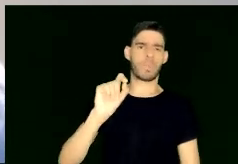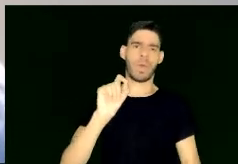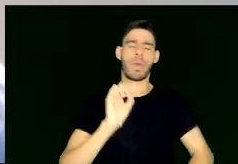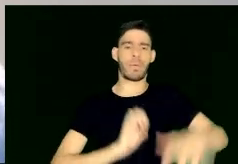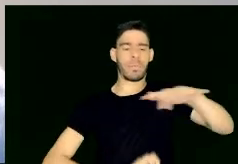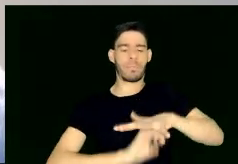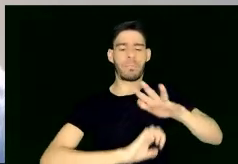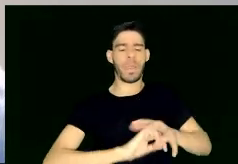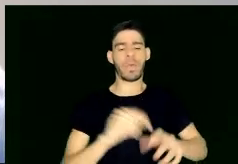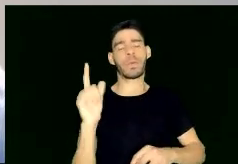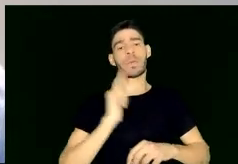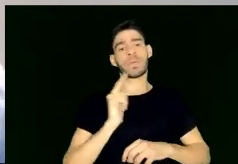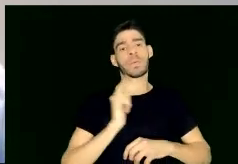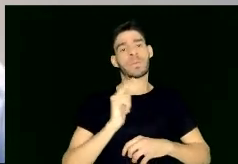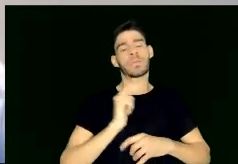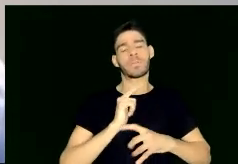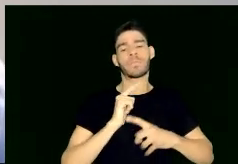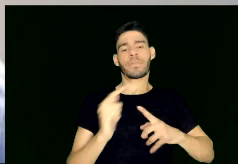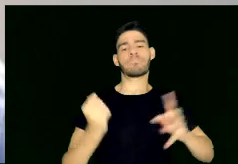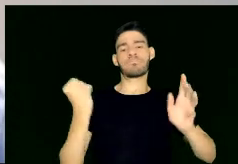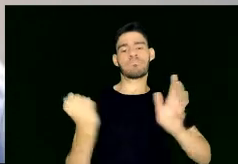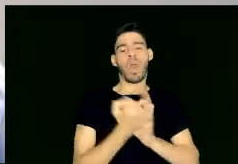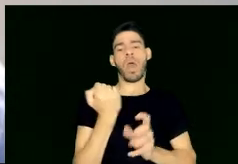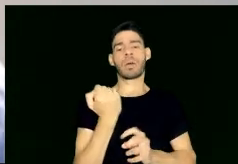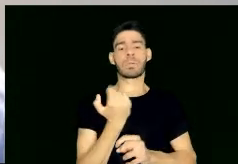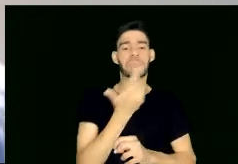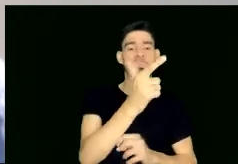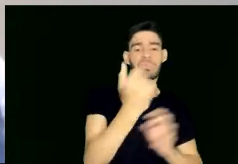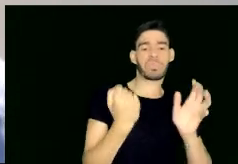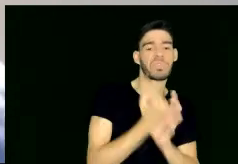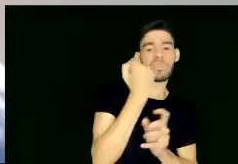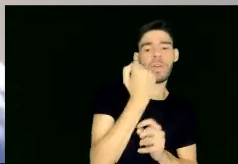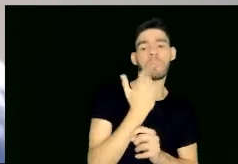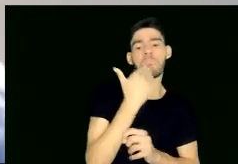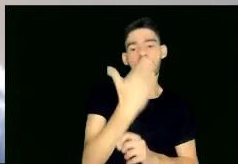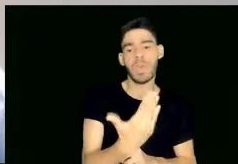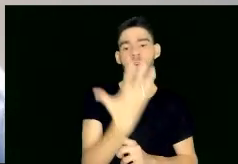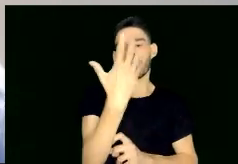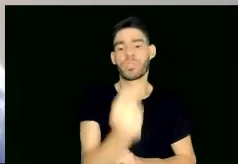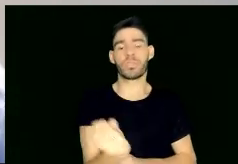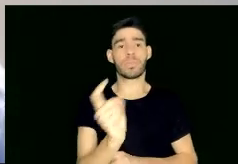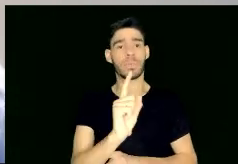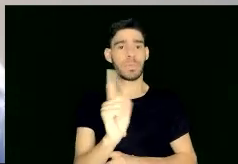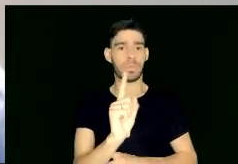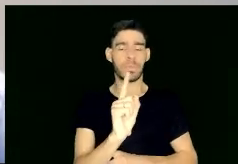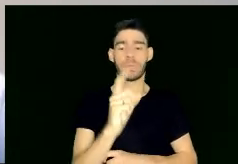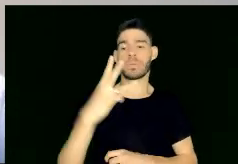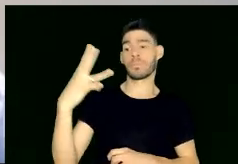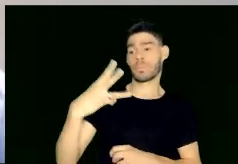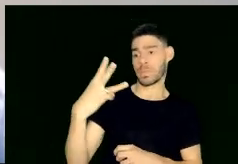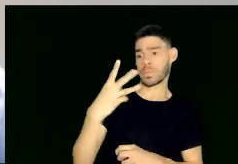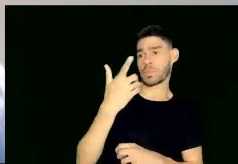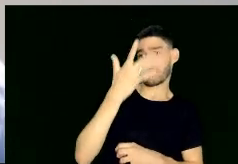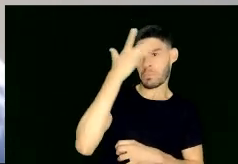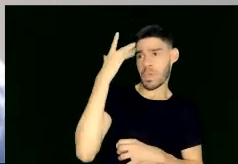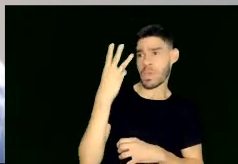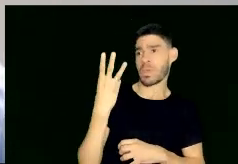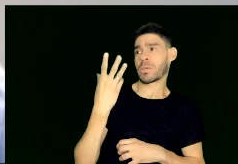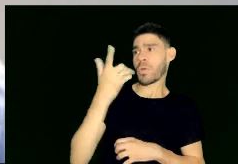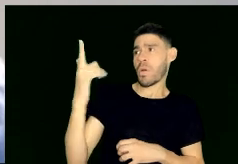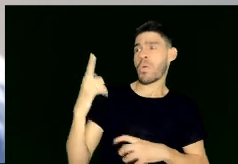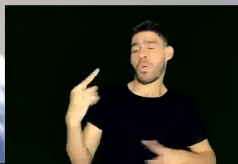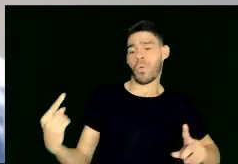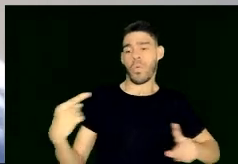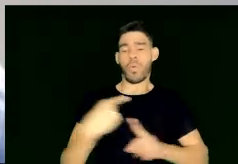acionado por empresas que obtiveram patentes, que não obtiveram patentes, tiveram seus pedidos de patente rejeitados, terceiros que